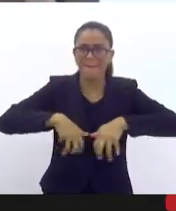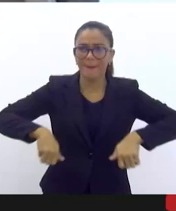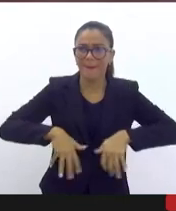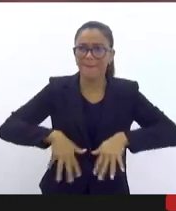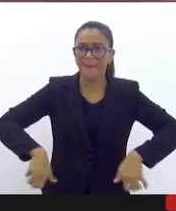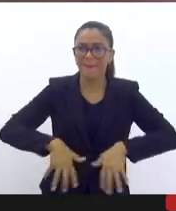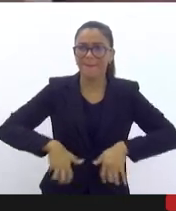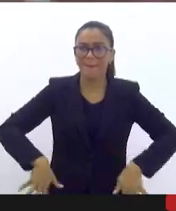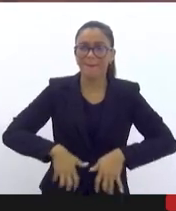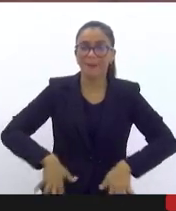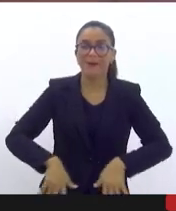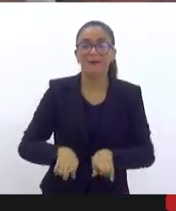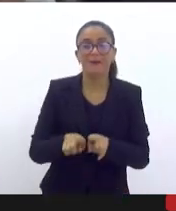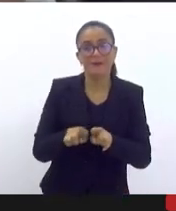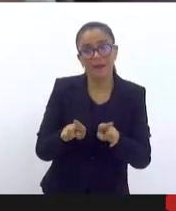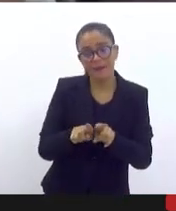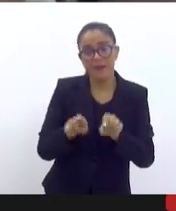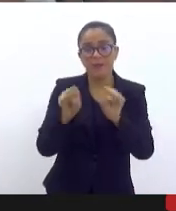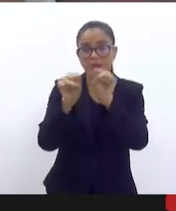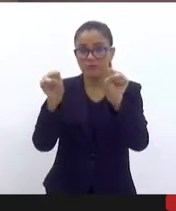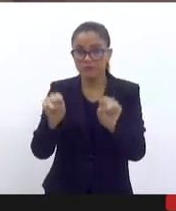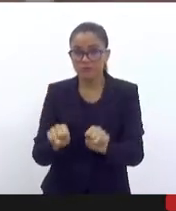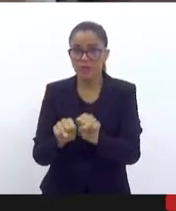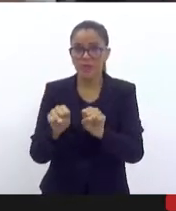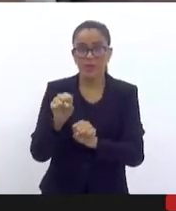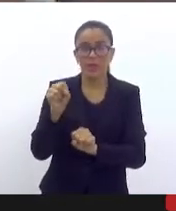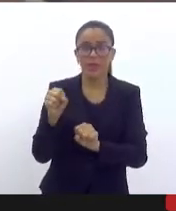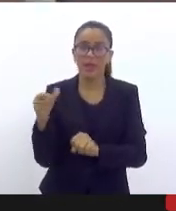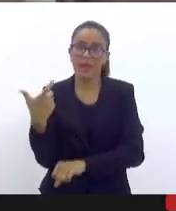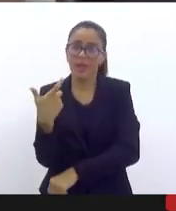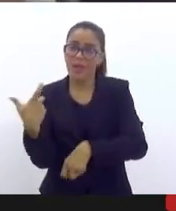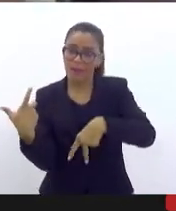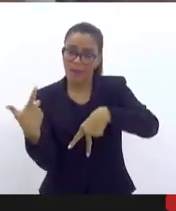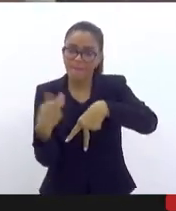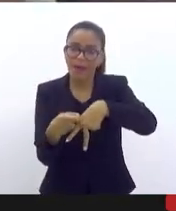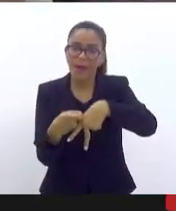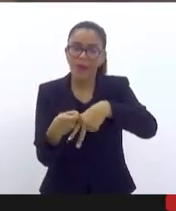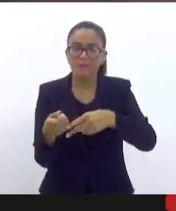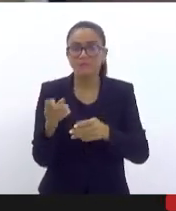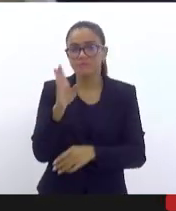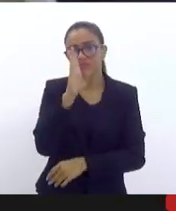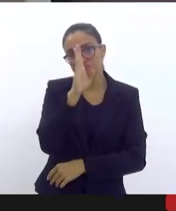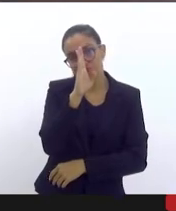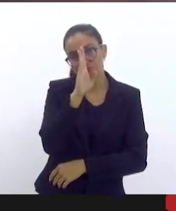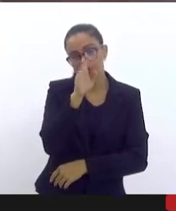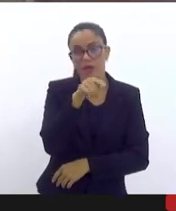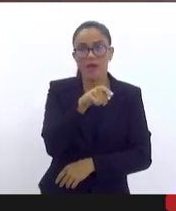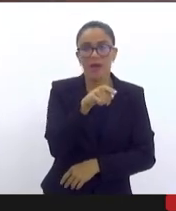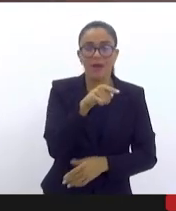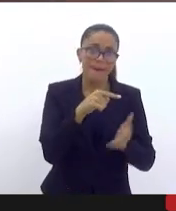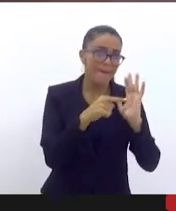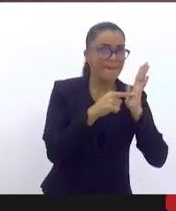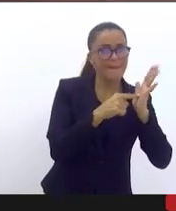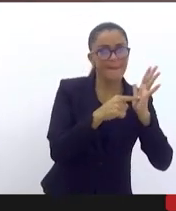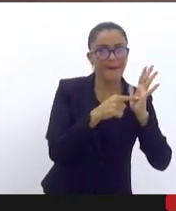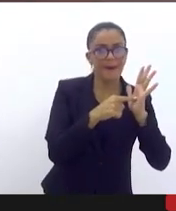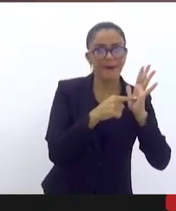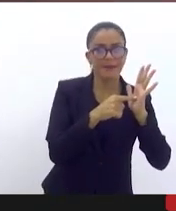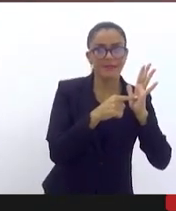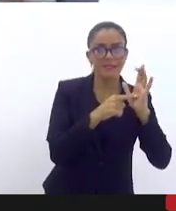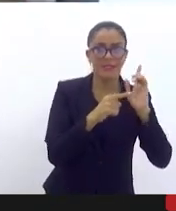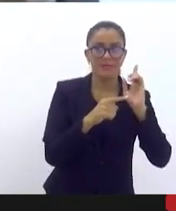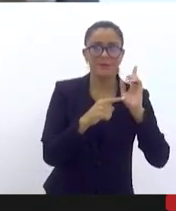e o sistema e Ceda e o que estimula fica ali modulando né então se eu tô